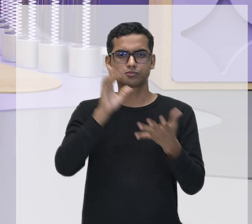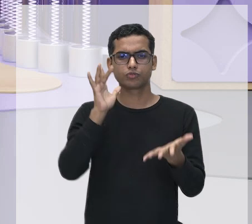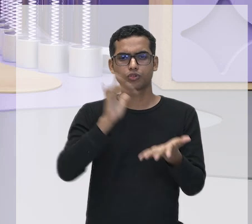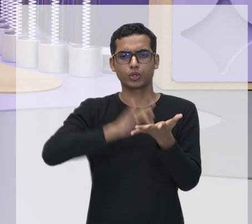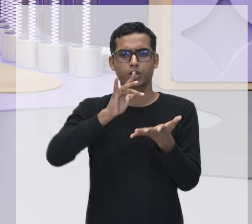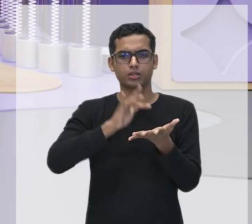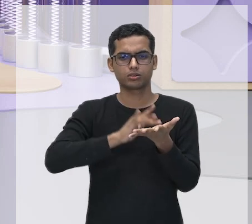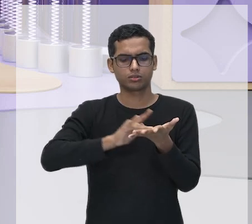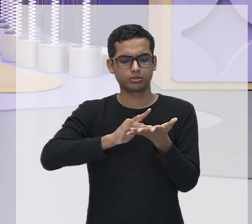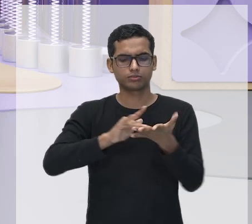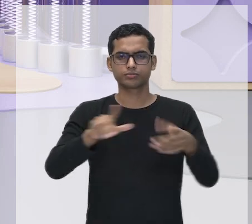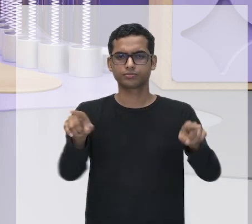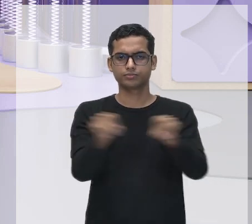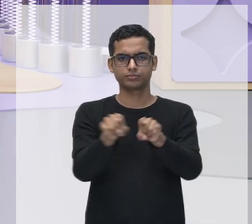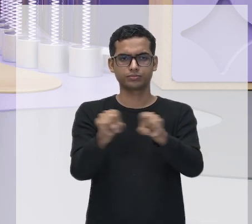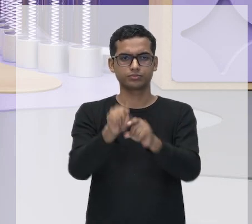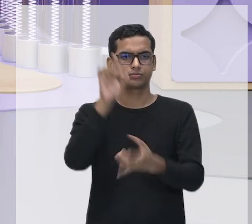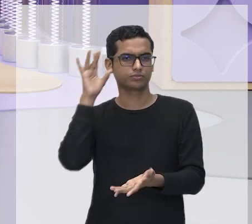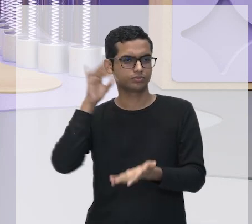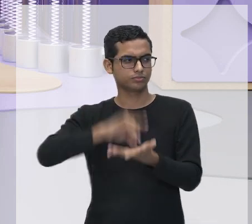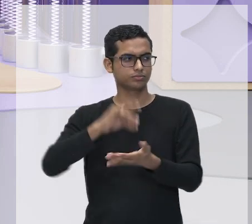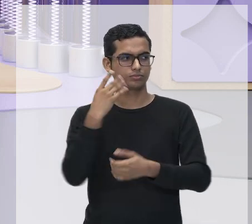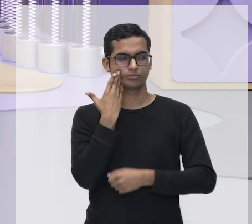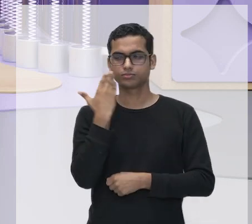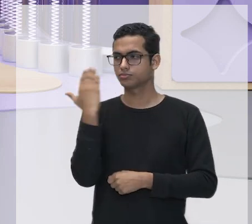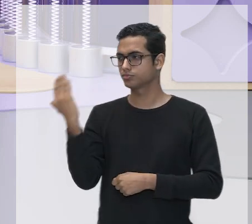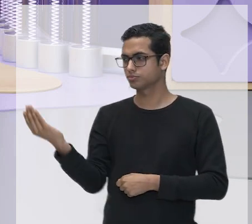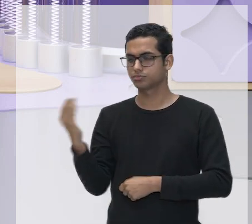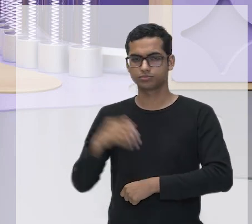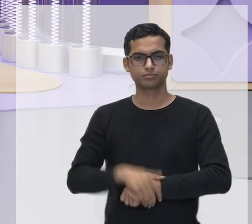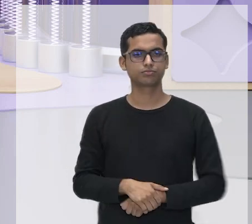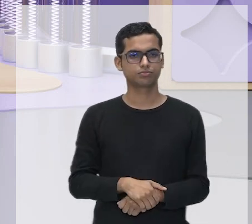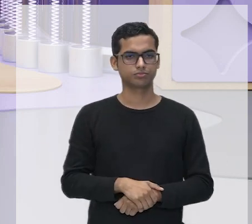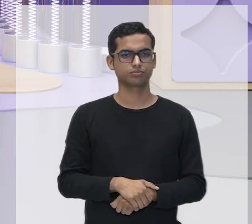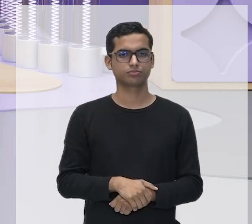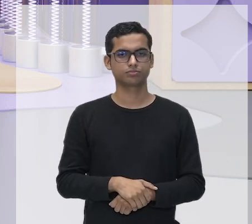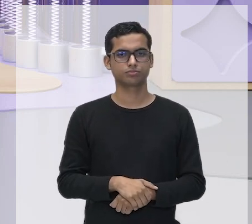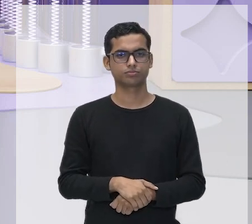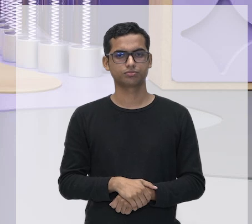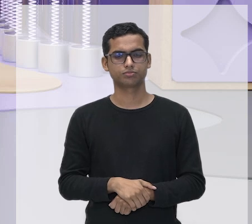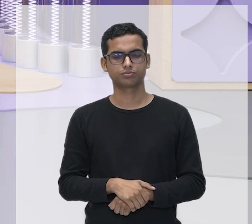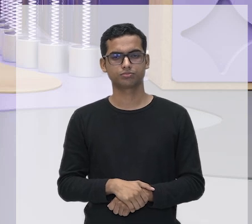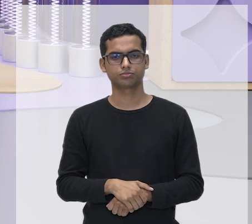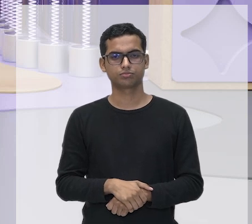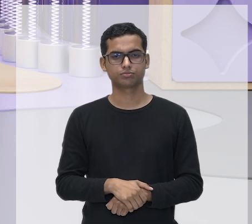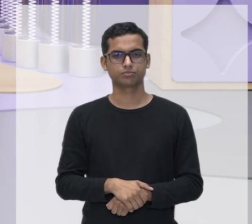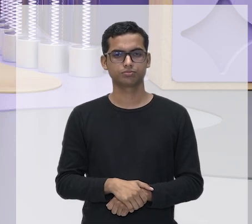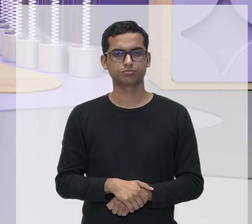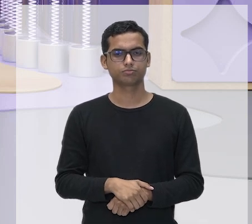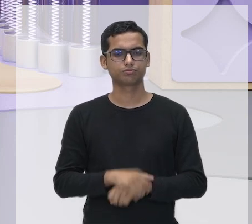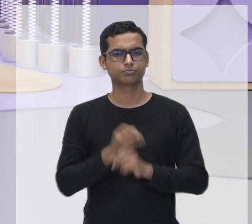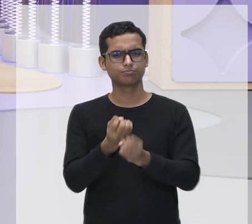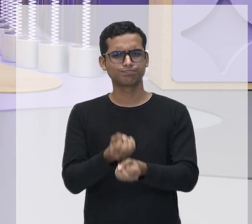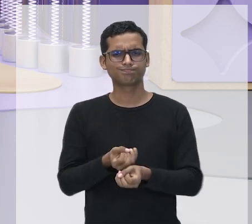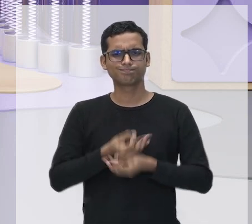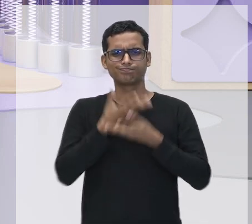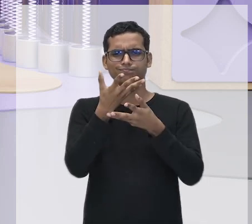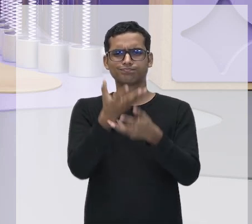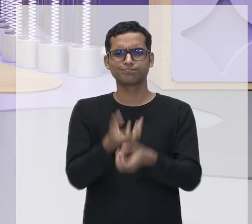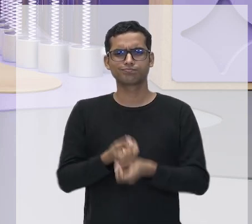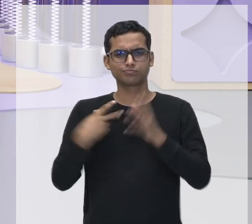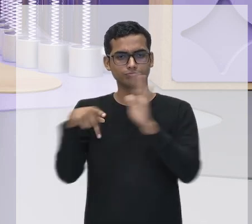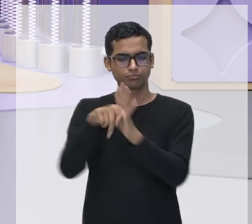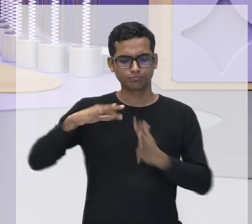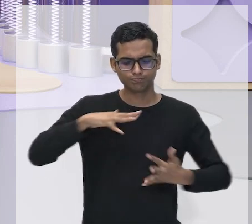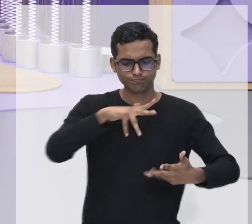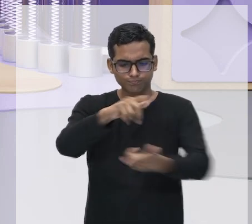por esses órgãos. É algo que imanece no nosso mundo, que se manifesta nesse